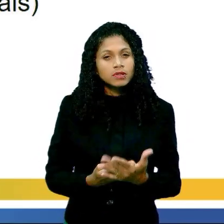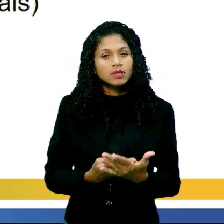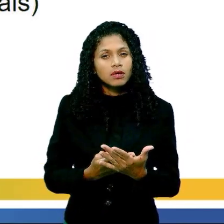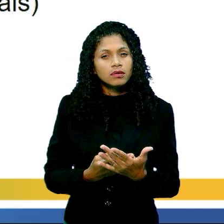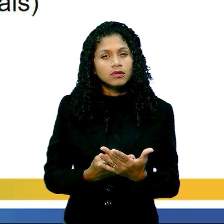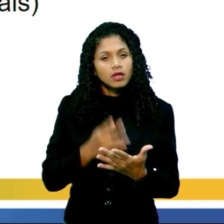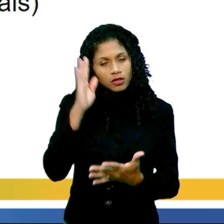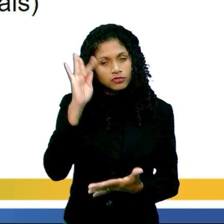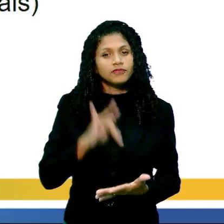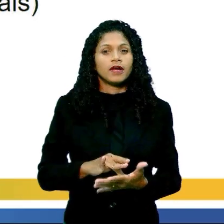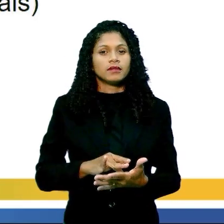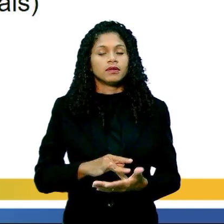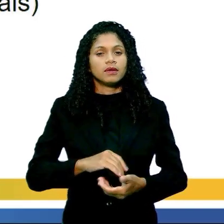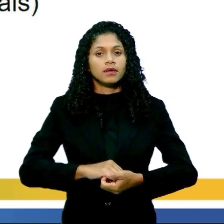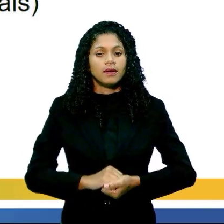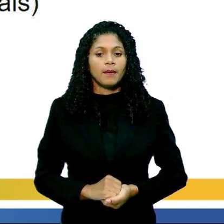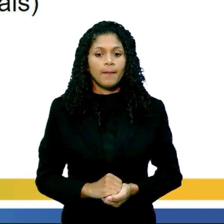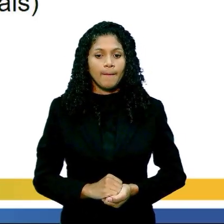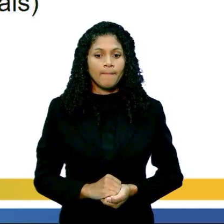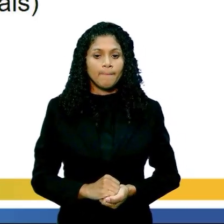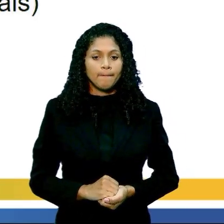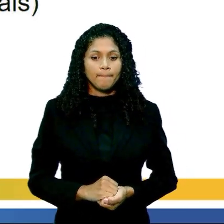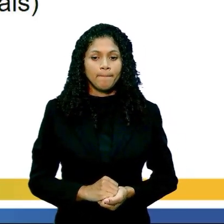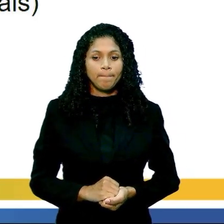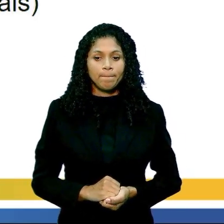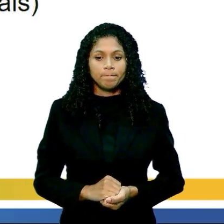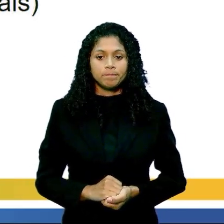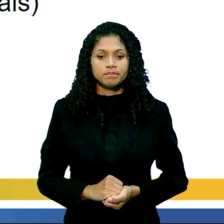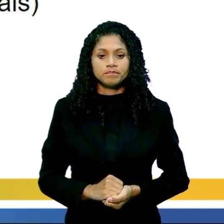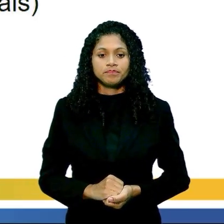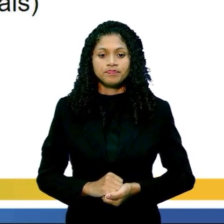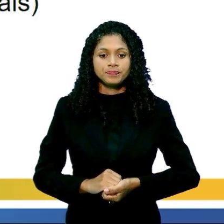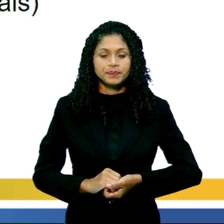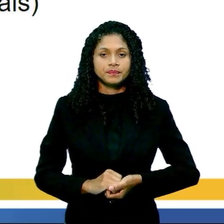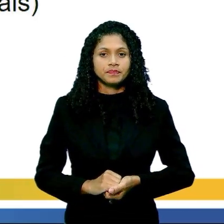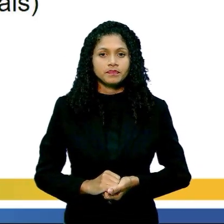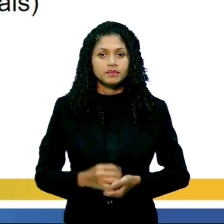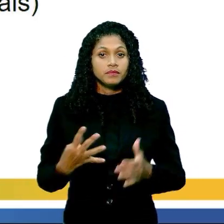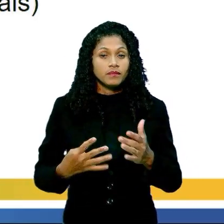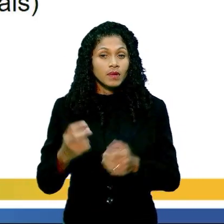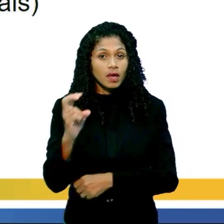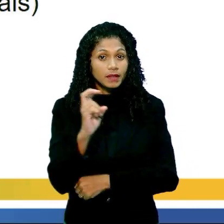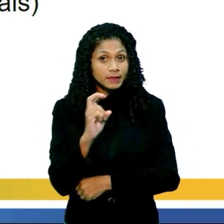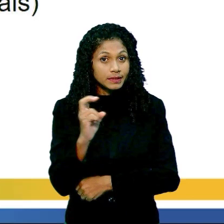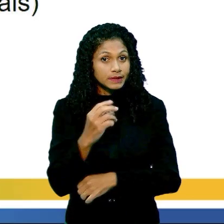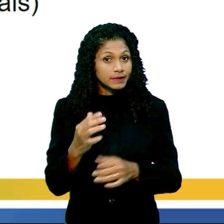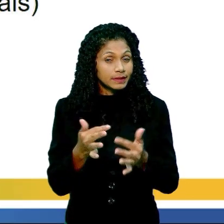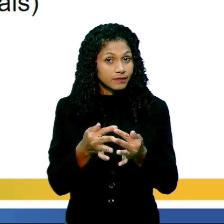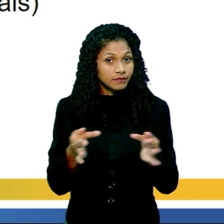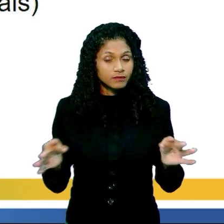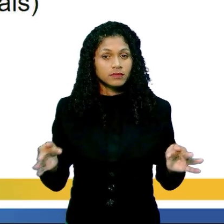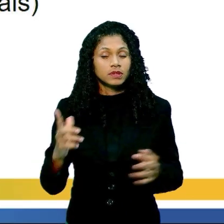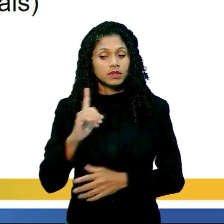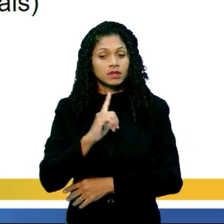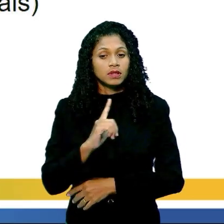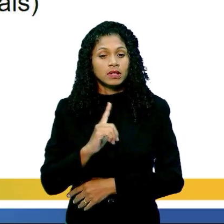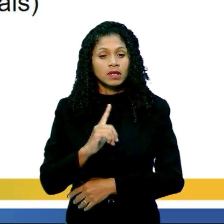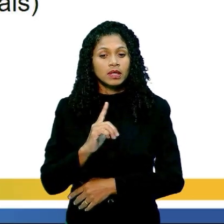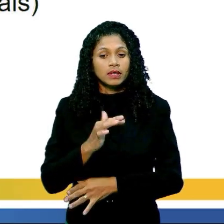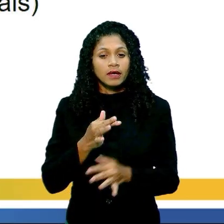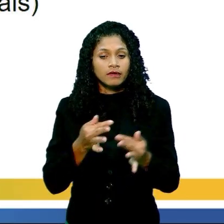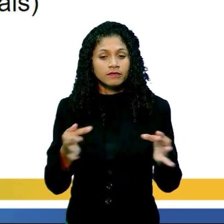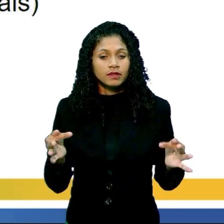no presente, então você também vai utilizar esse tempo verbal. Na quinta frase, nós temos I think she